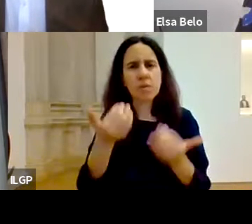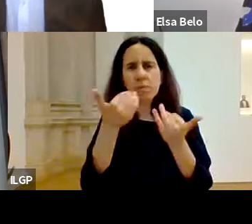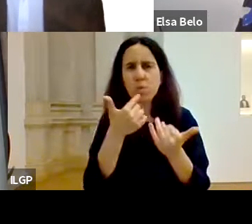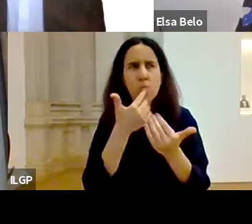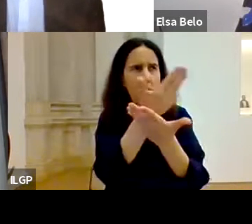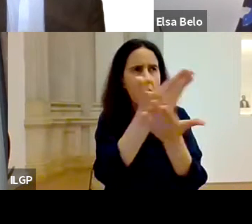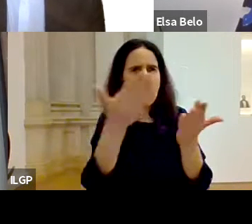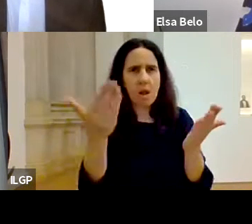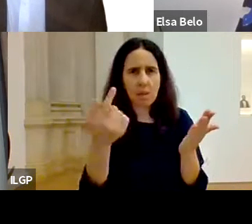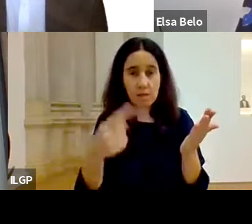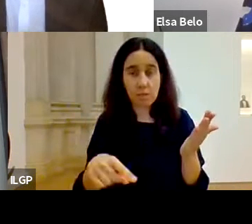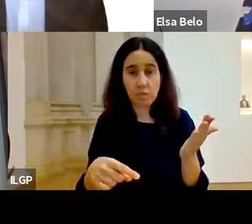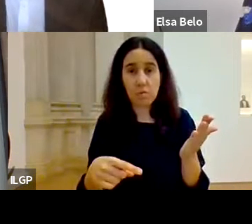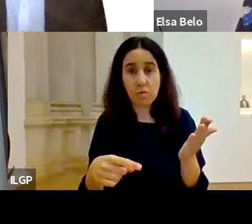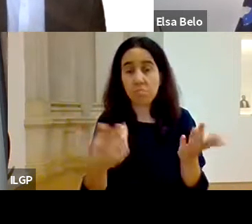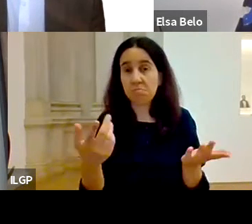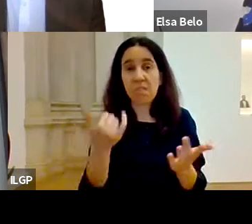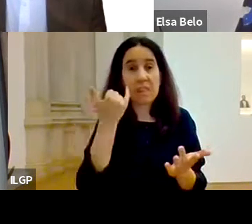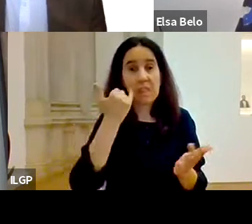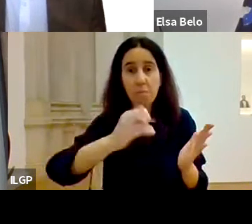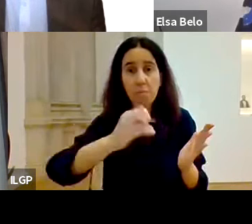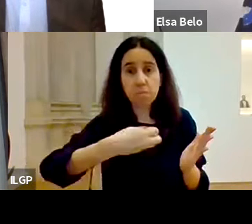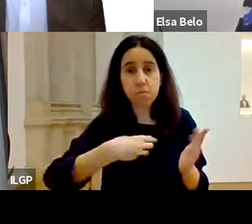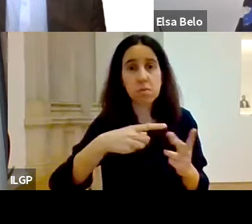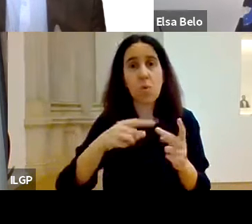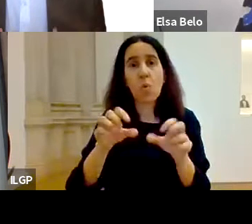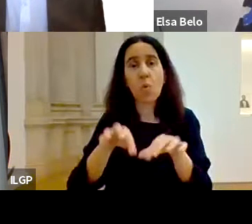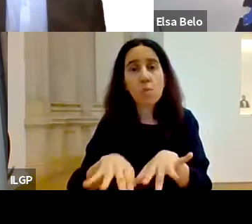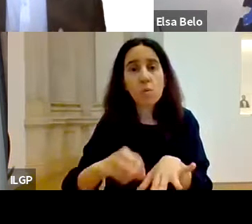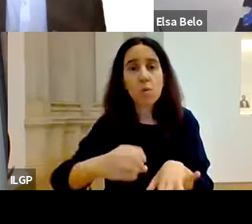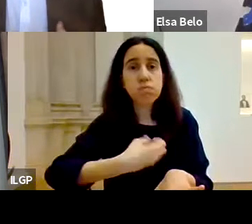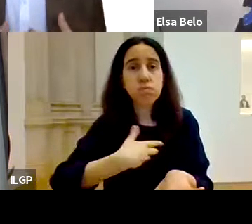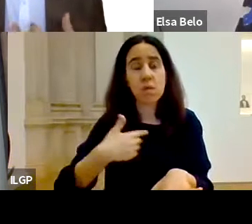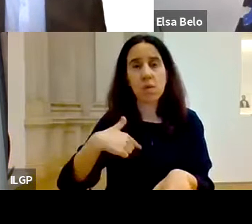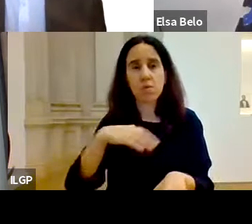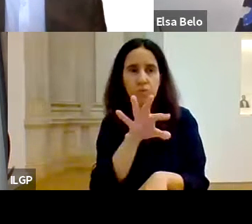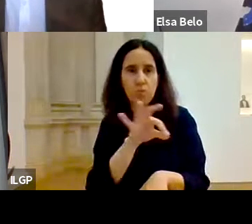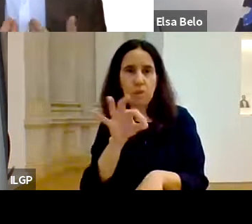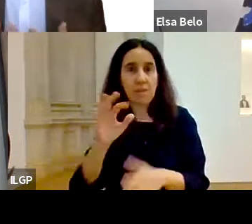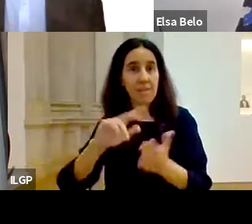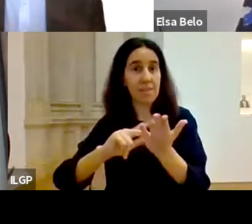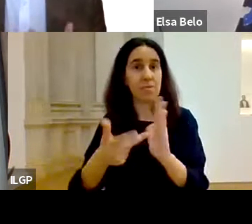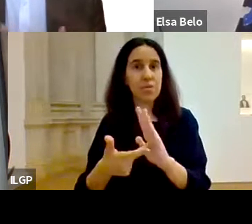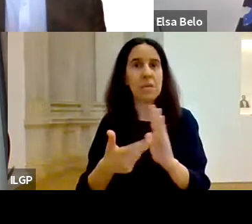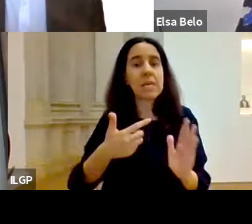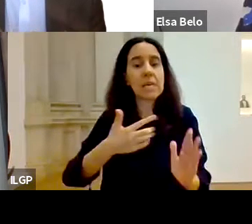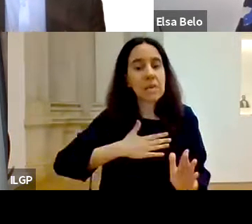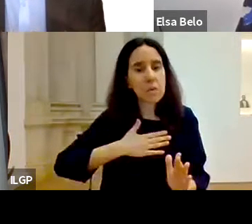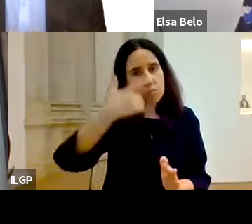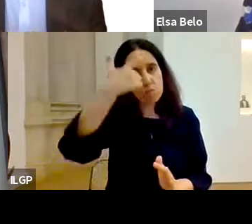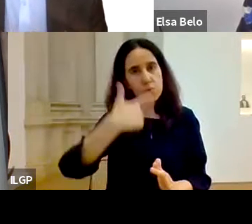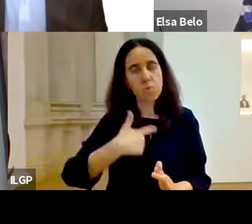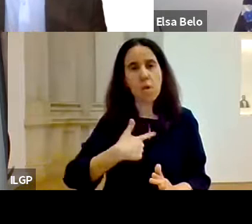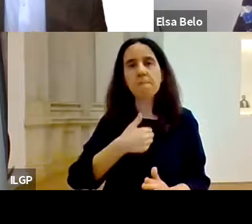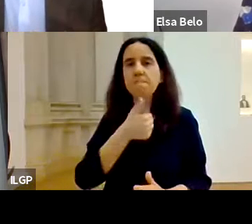chega pelos telemóveis adentro, pelo computador, e portanto eu vou escolher a tecnologia que eu pessoalmente